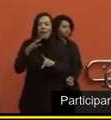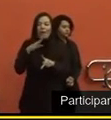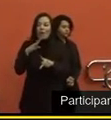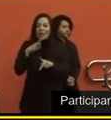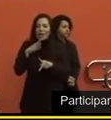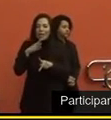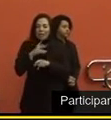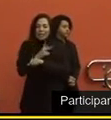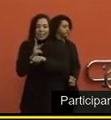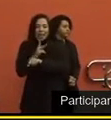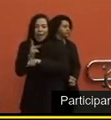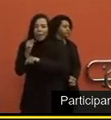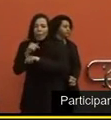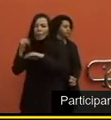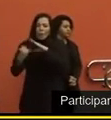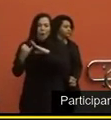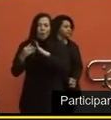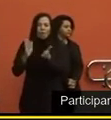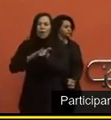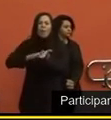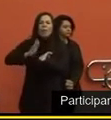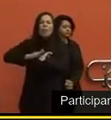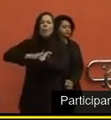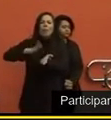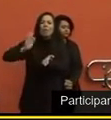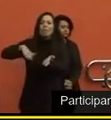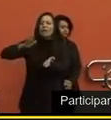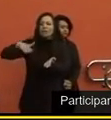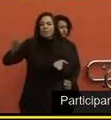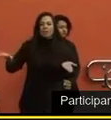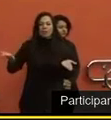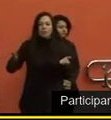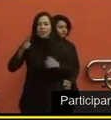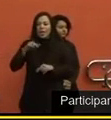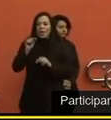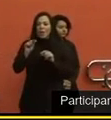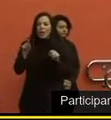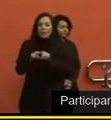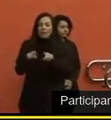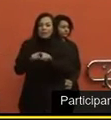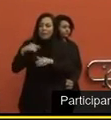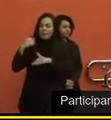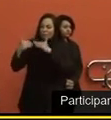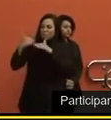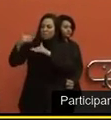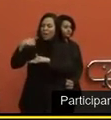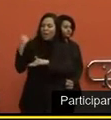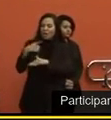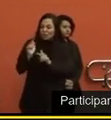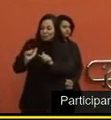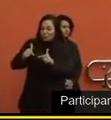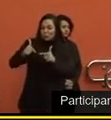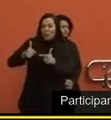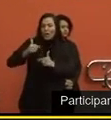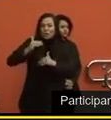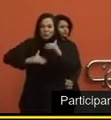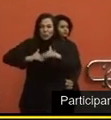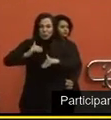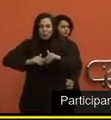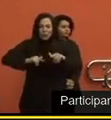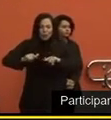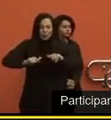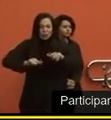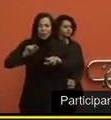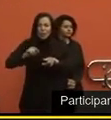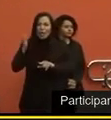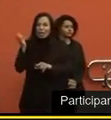procurem a instituição, cobrando-a cada vez mais. É fazermos prevalecer em nosso atuar a mais